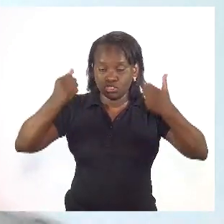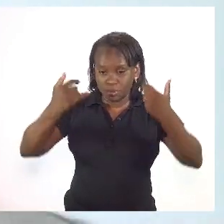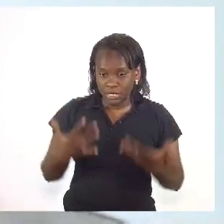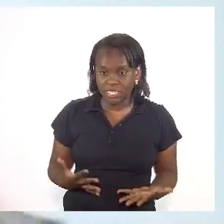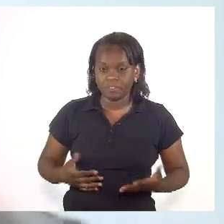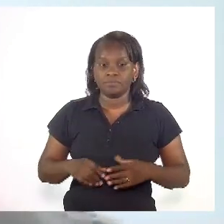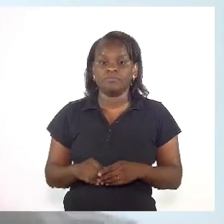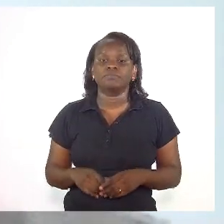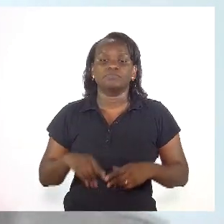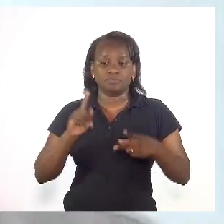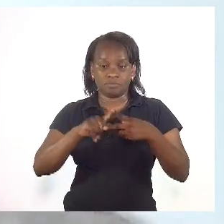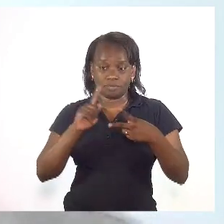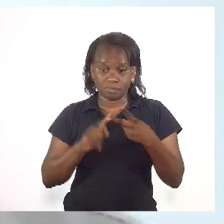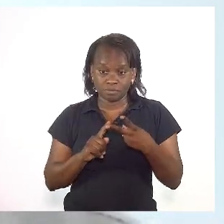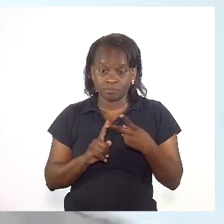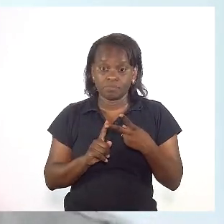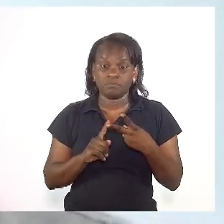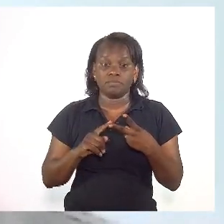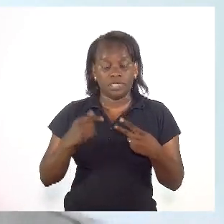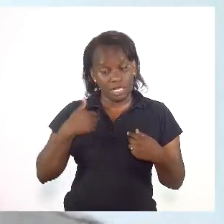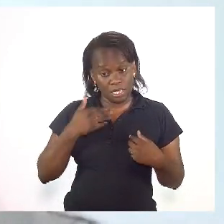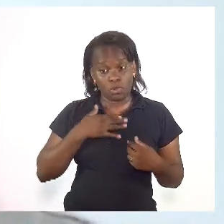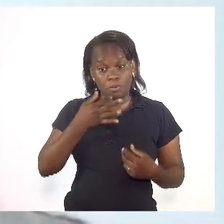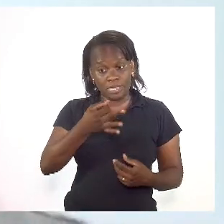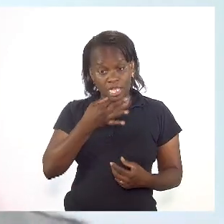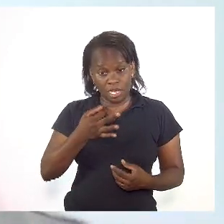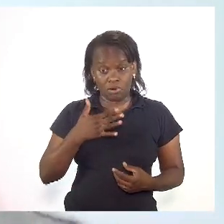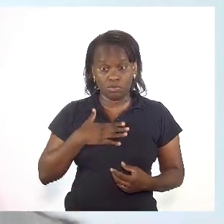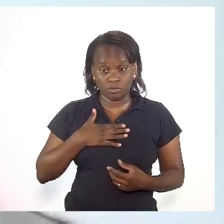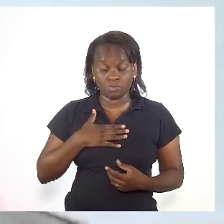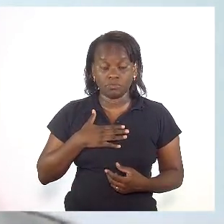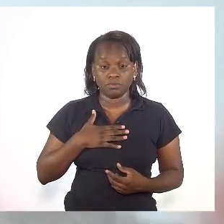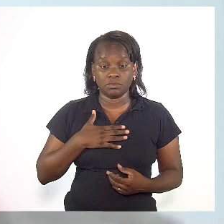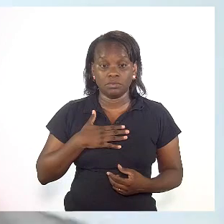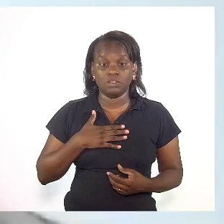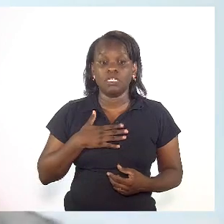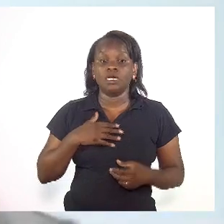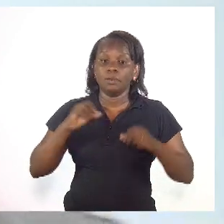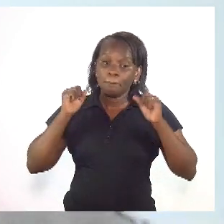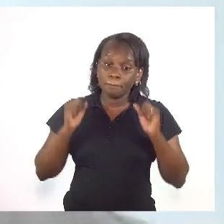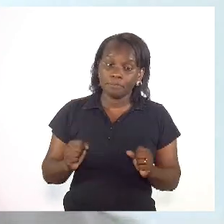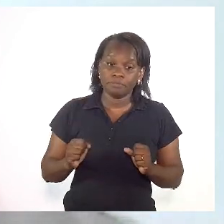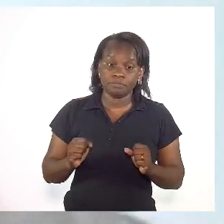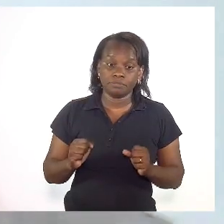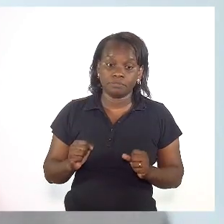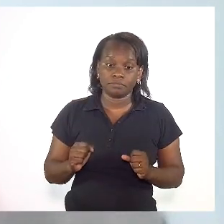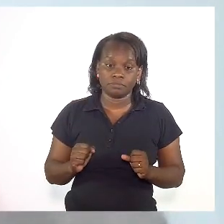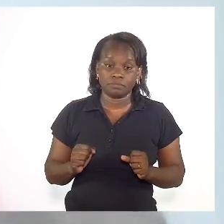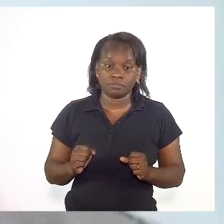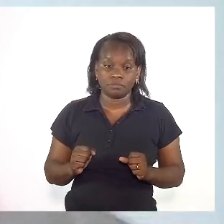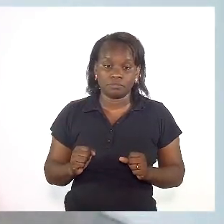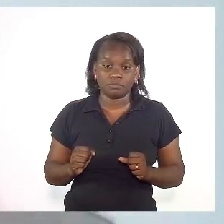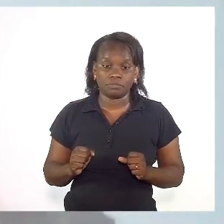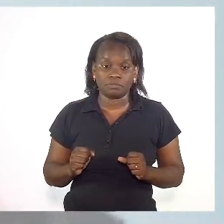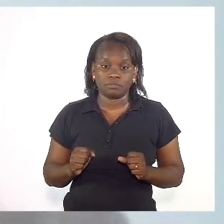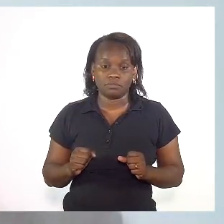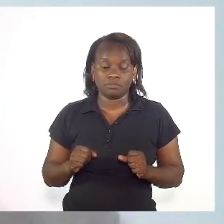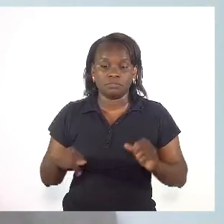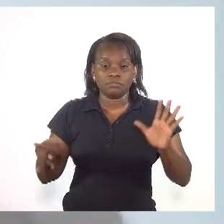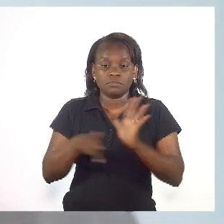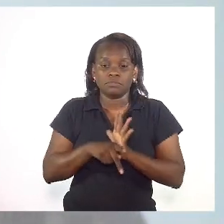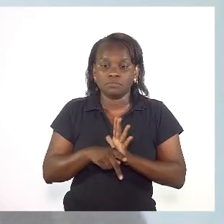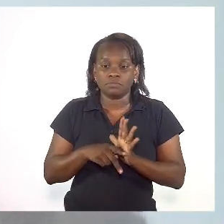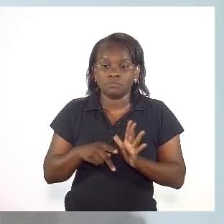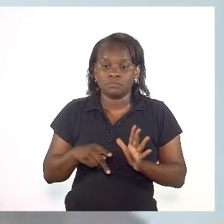comentar. Duas delas, do meu ponto de vista, podem ser, digamos, objeto...